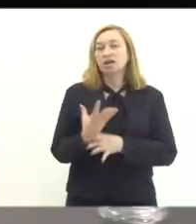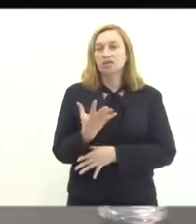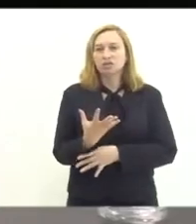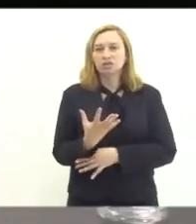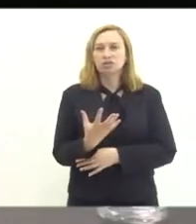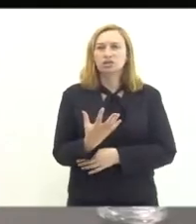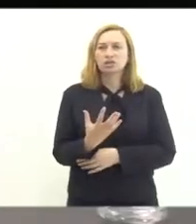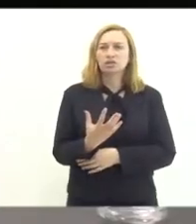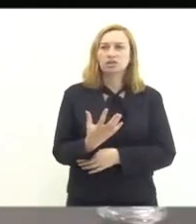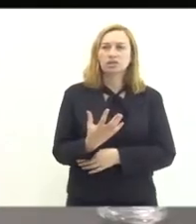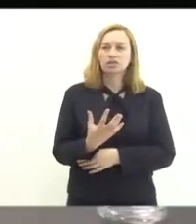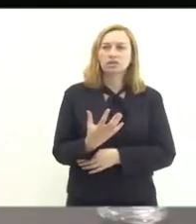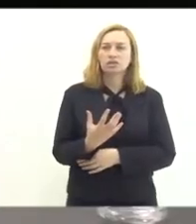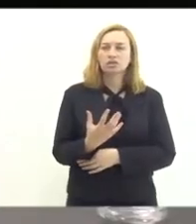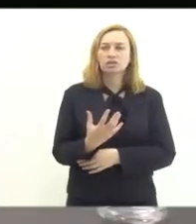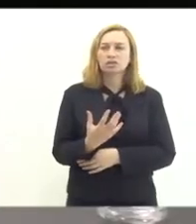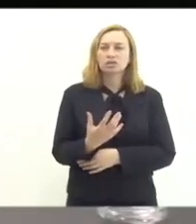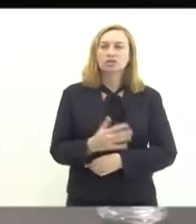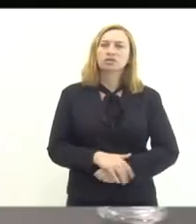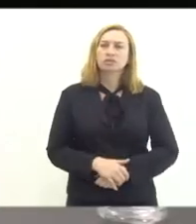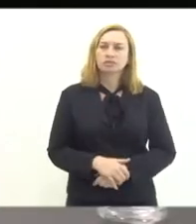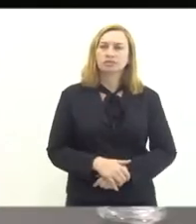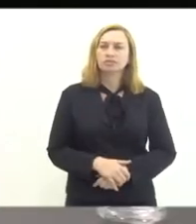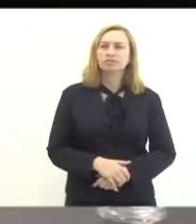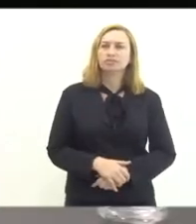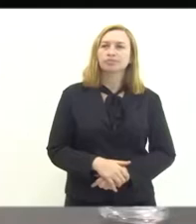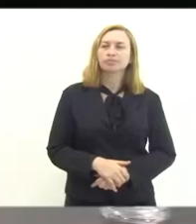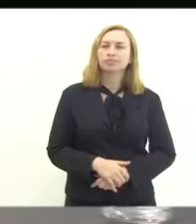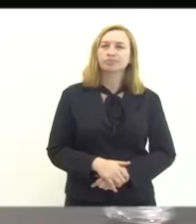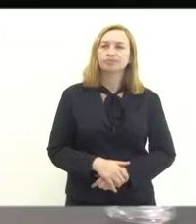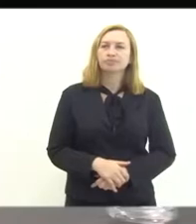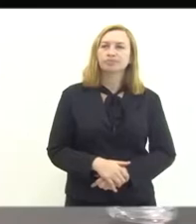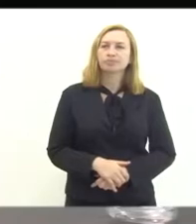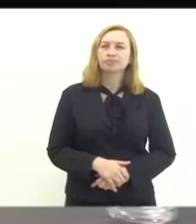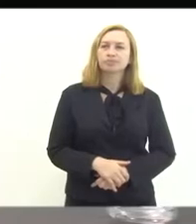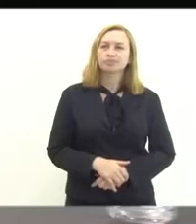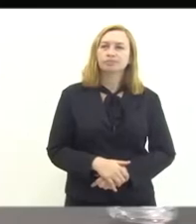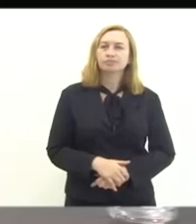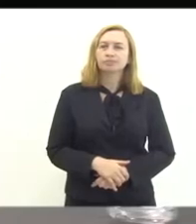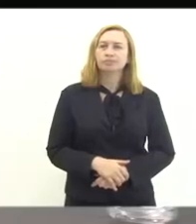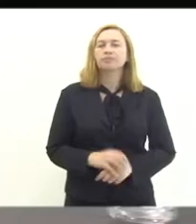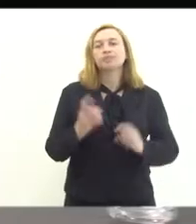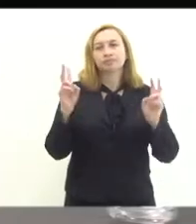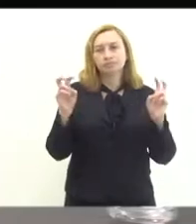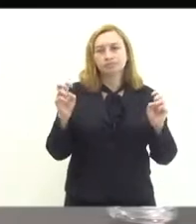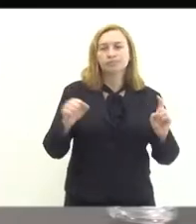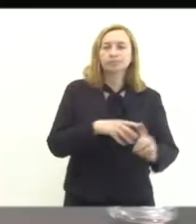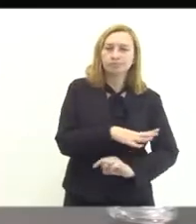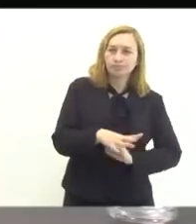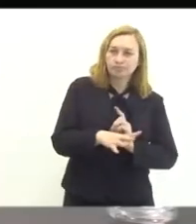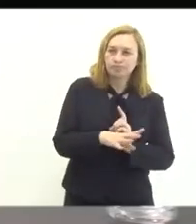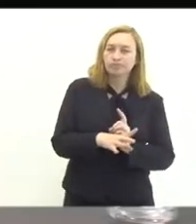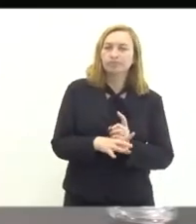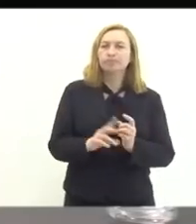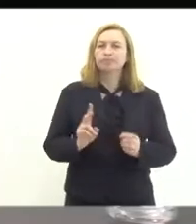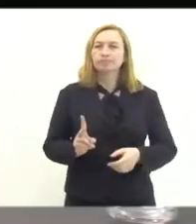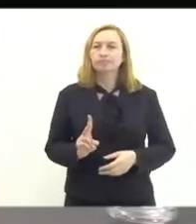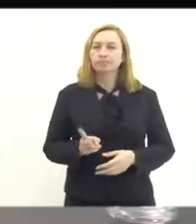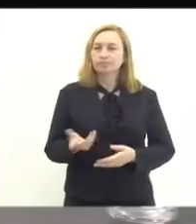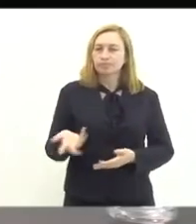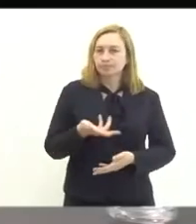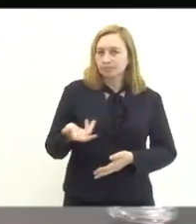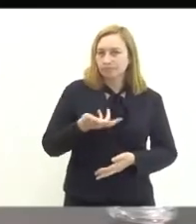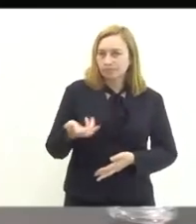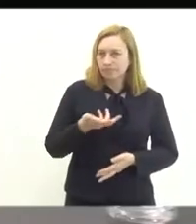construção e a gente não termina nunca porque as questões sociais é uma delas sociais a leis são